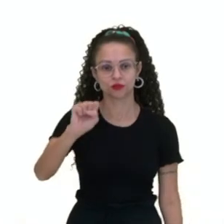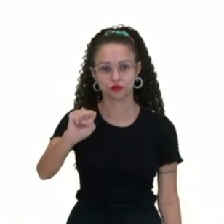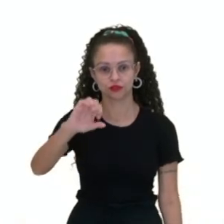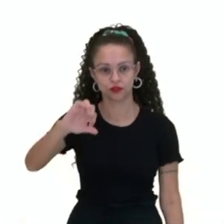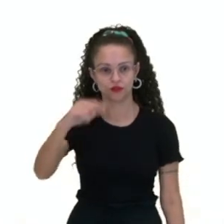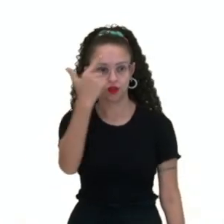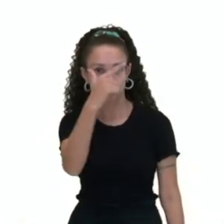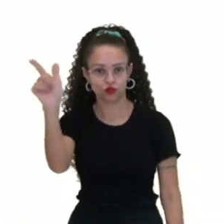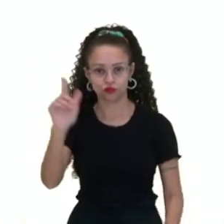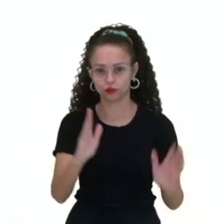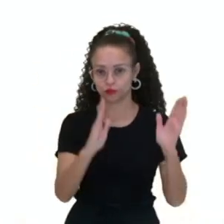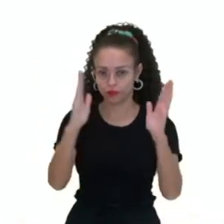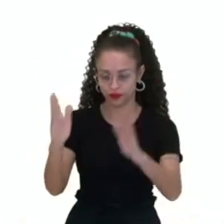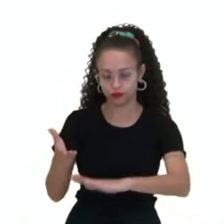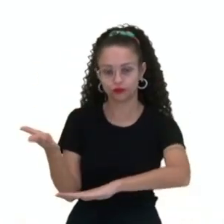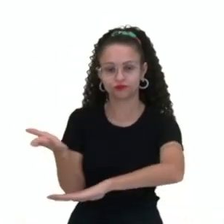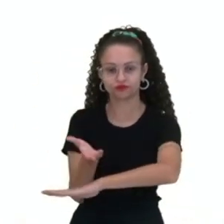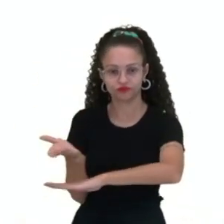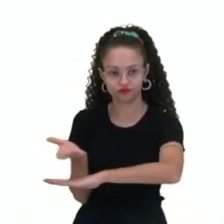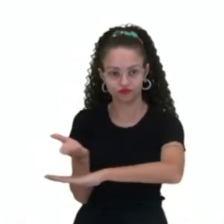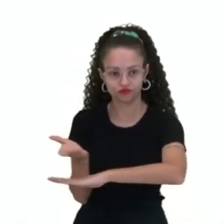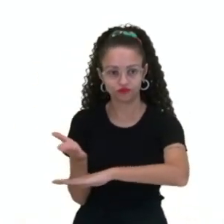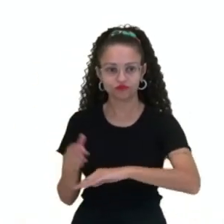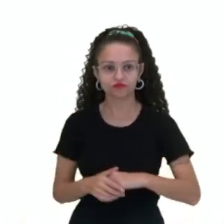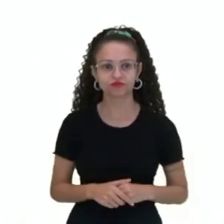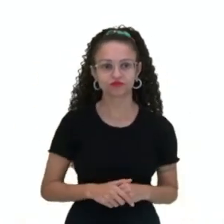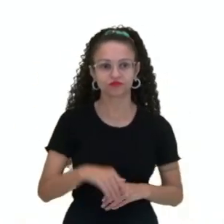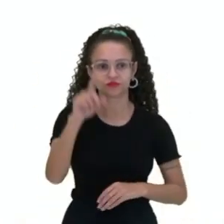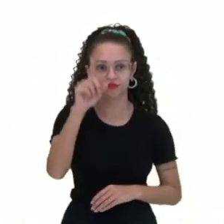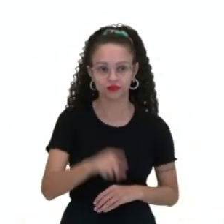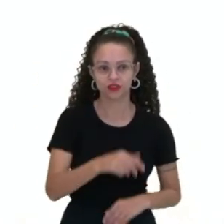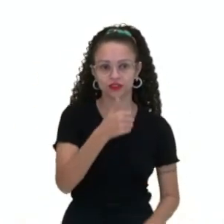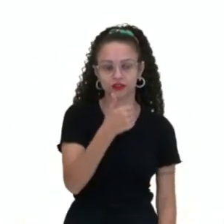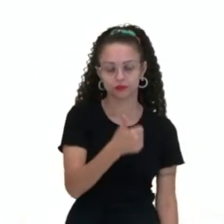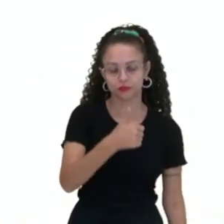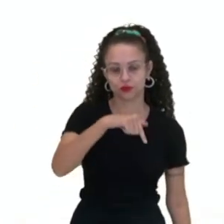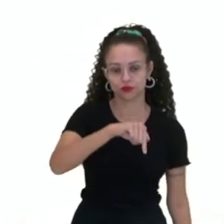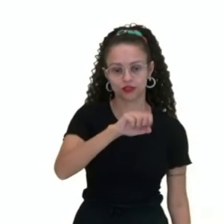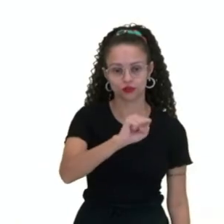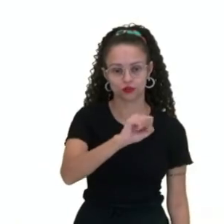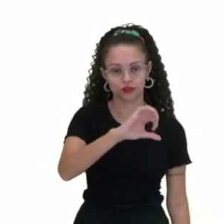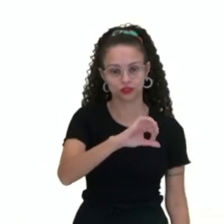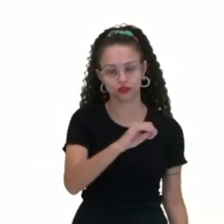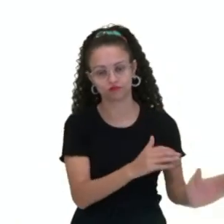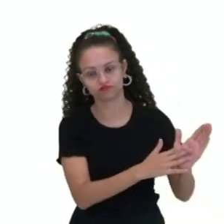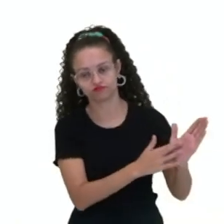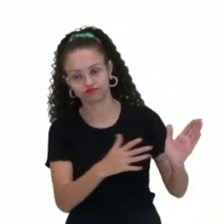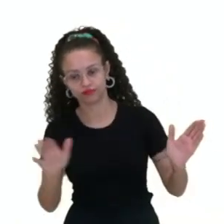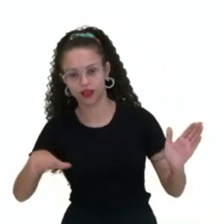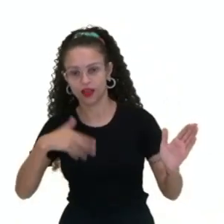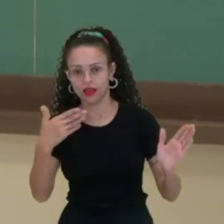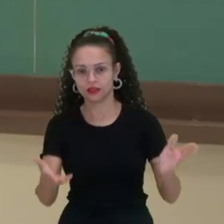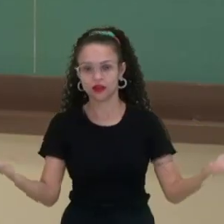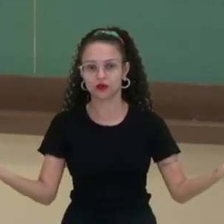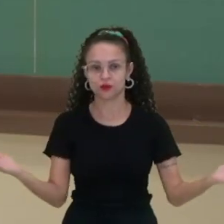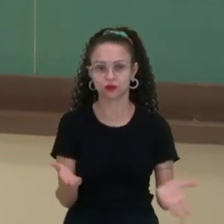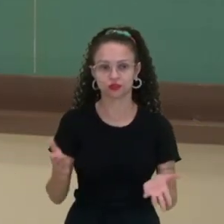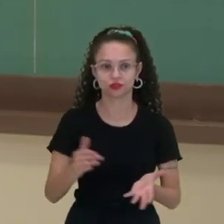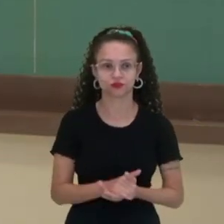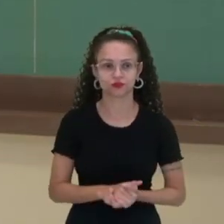período, a Idade Contemporânea, compreendido entre o início da Revolução Francesa até os dias